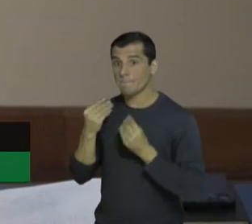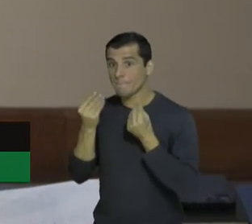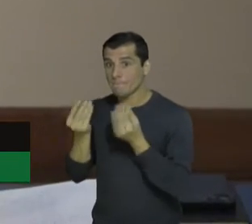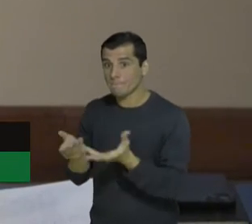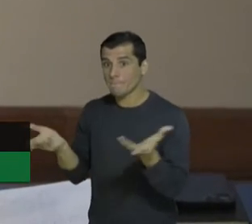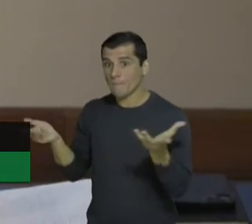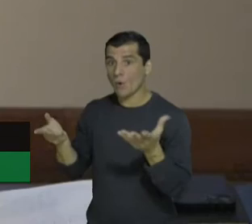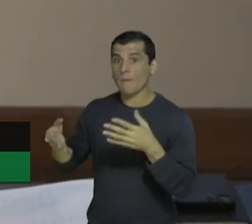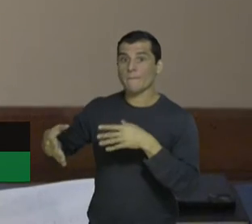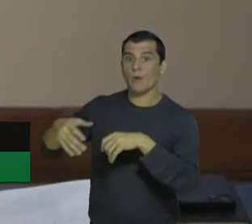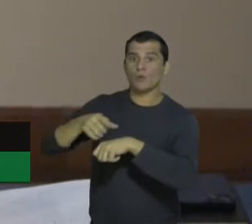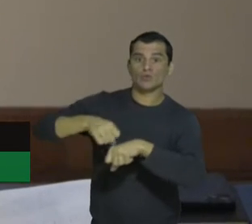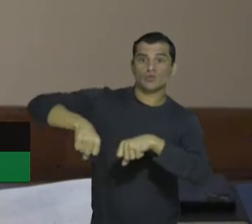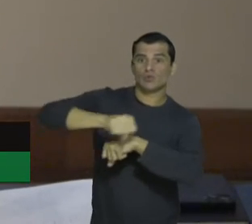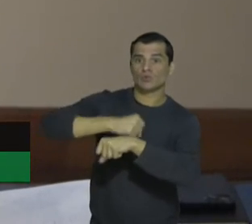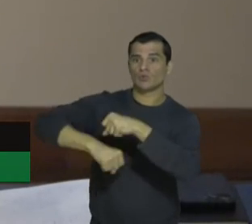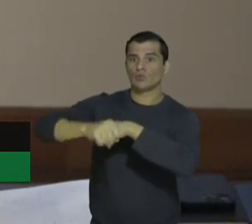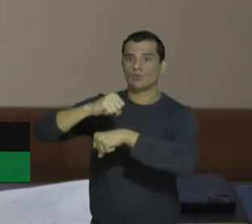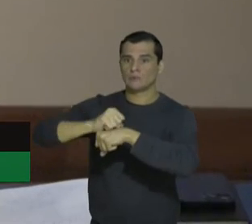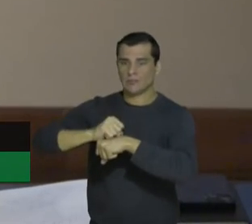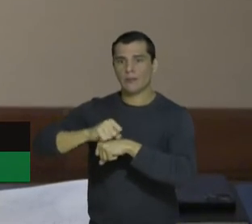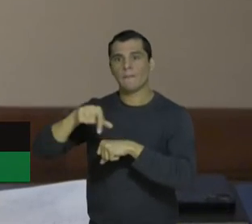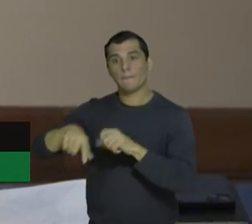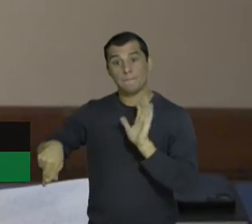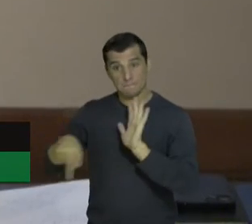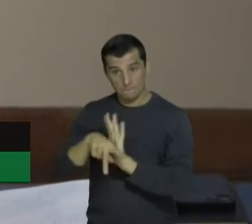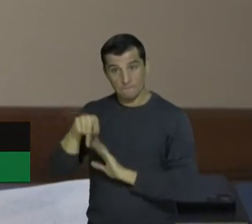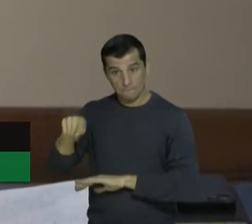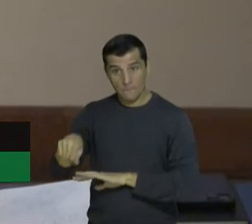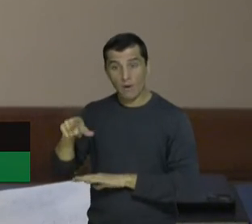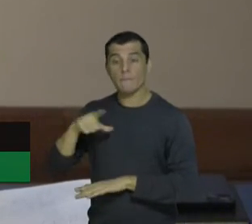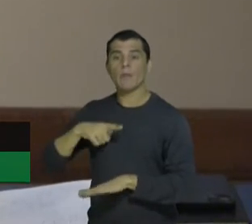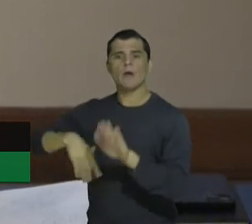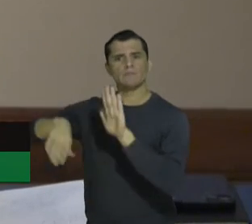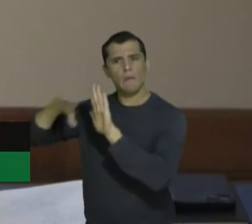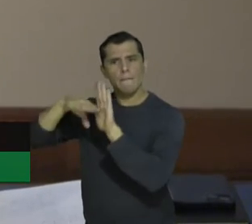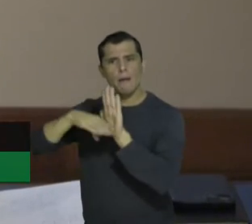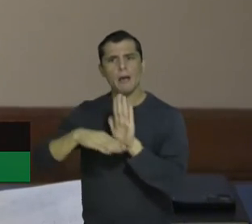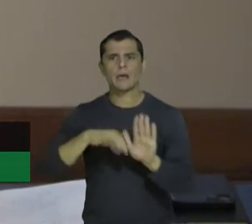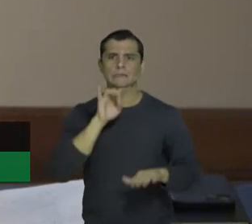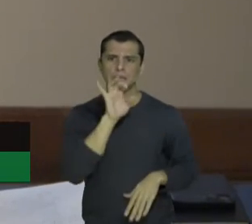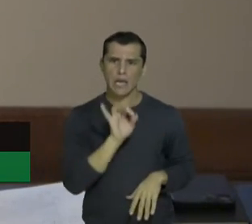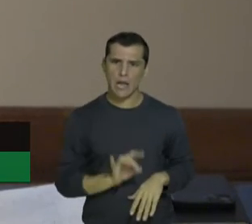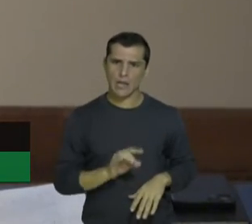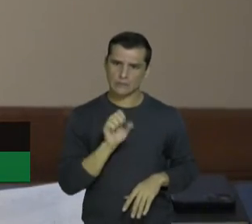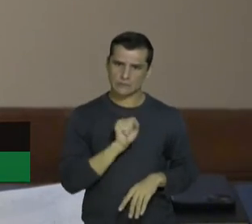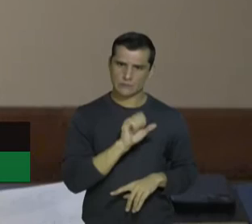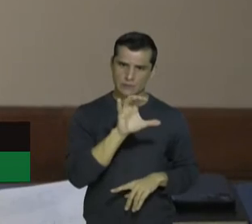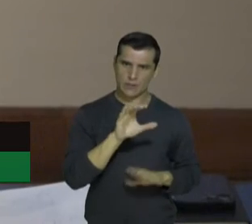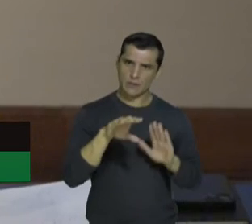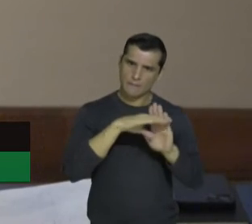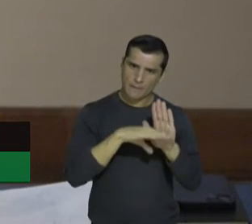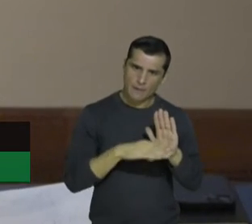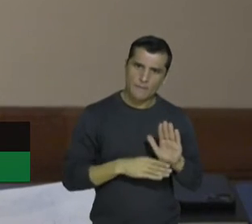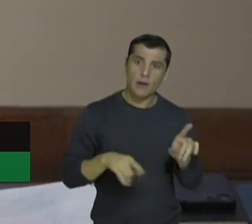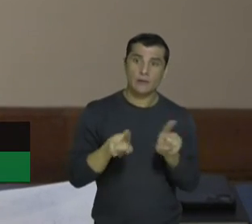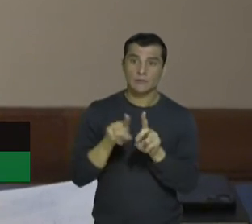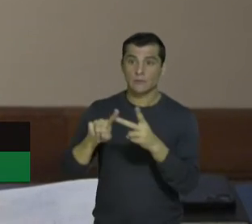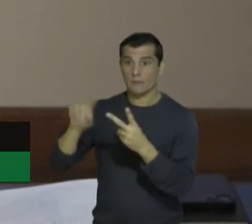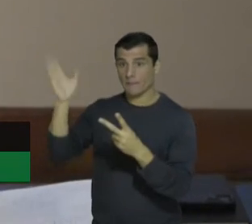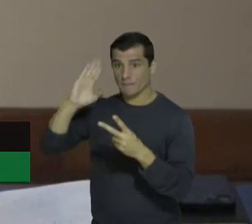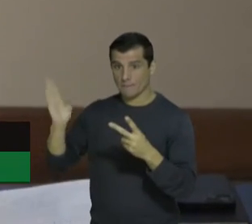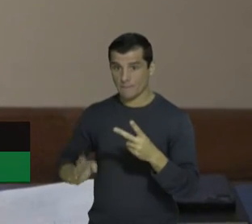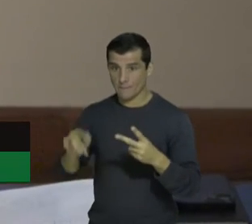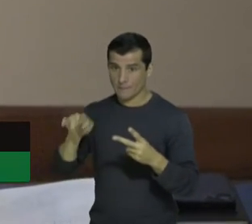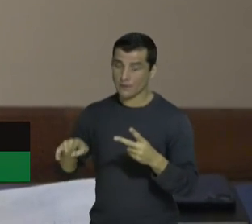países mais desenvolvidos do mundo cada um tem a sua receita cada estado tem a sua receita o Brasil tem a sua receita nós podemos ter e